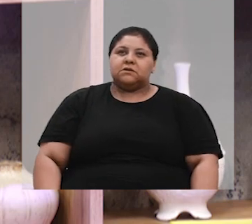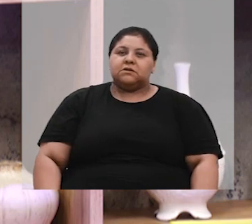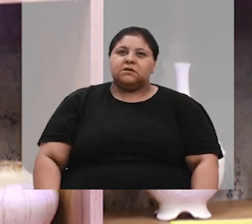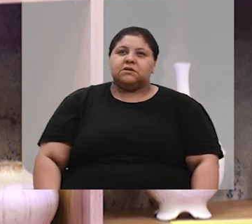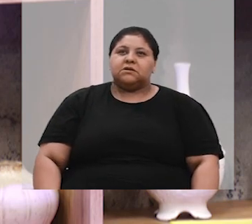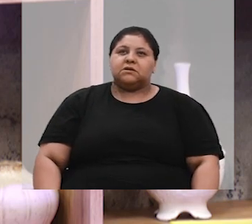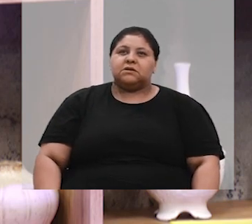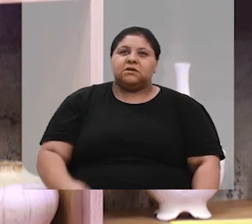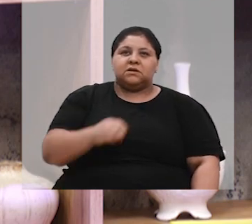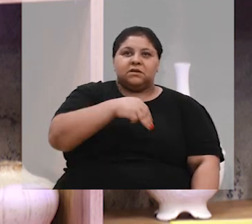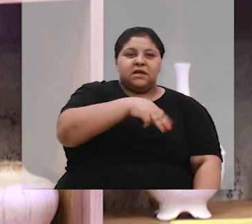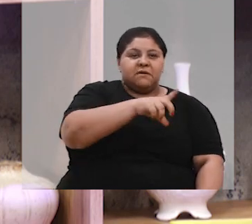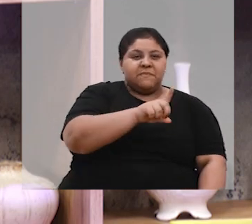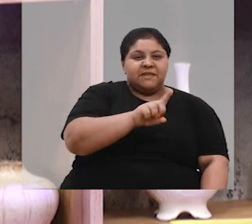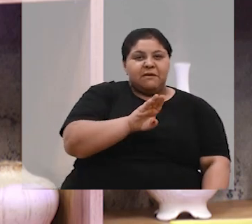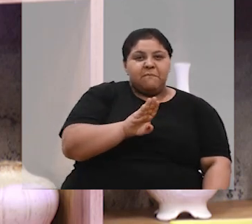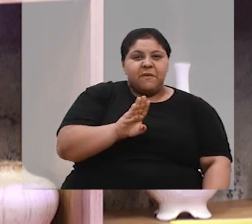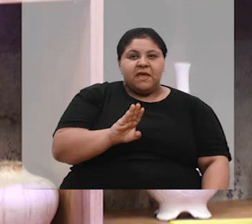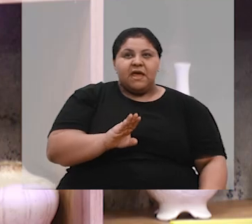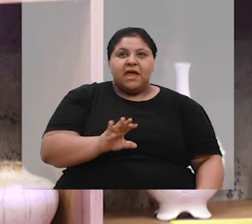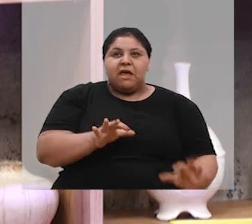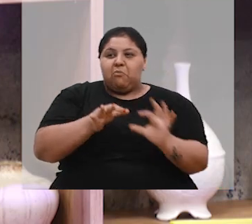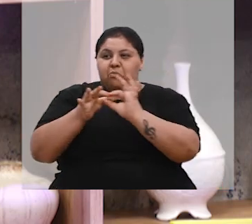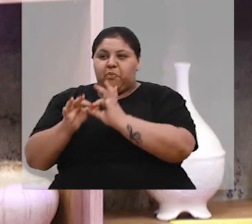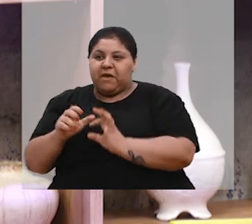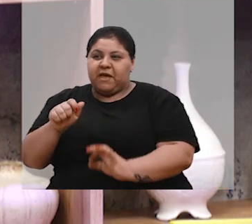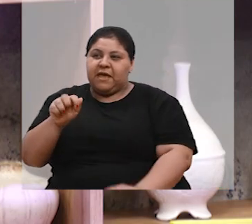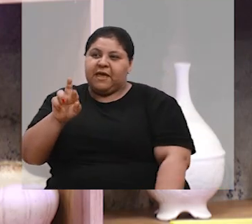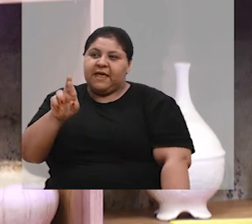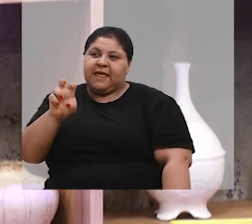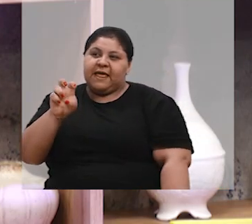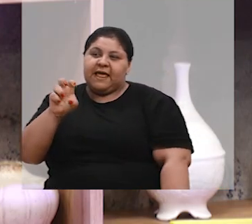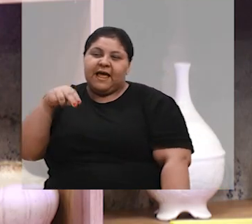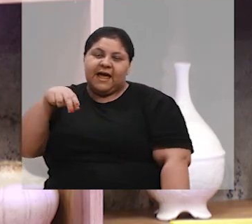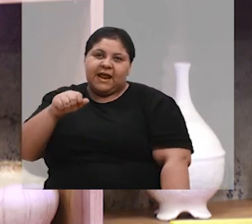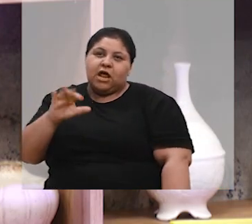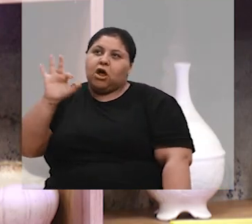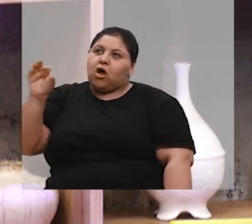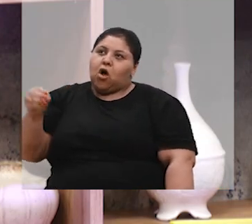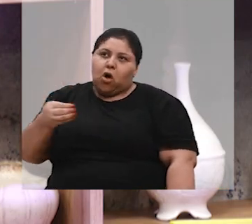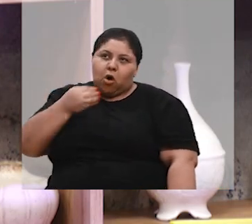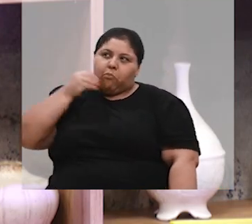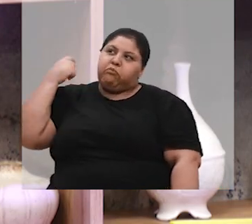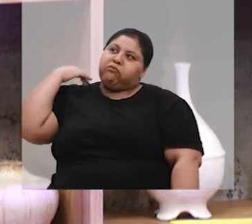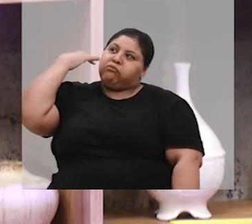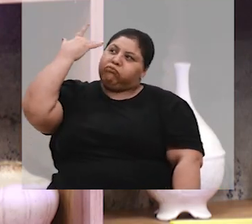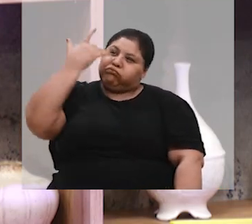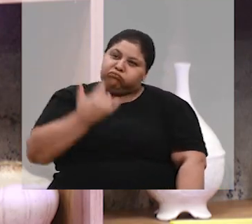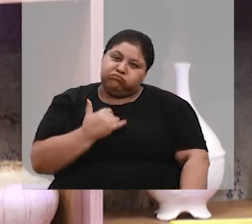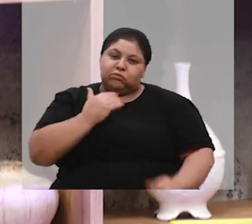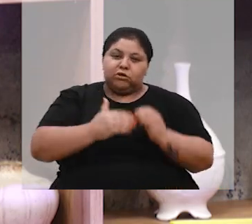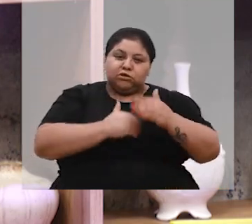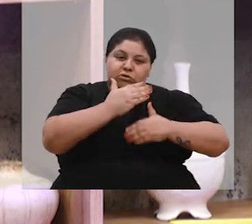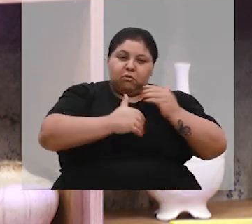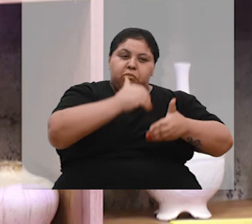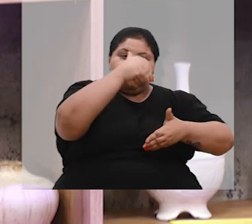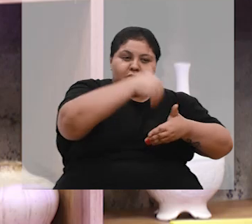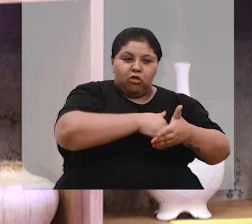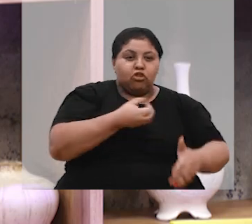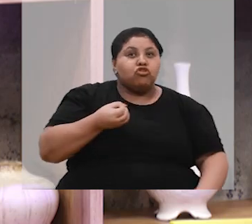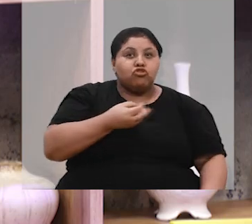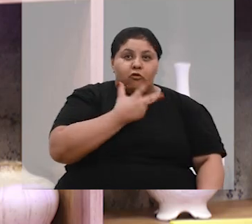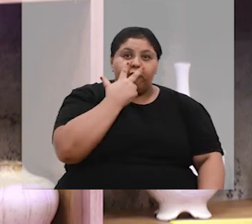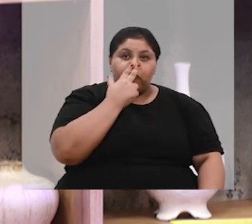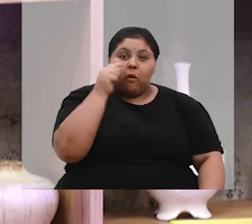dualidade MDB-Arena, assim, né? Ainda há uma herança, claro, de uma democracia e de um processo eleitoral recente, como é o